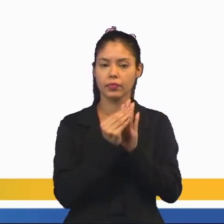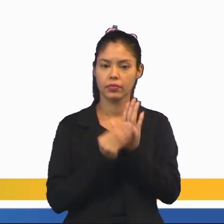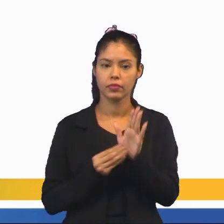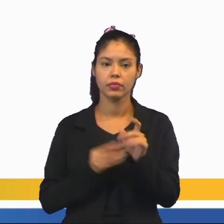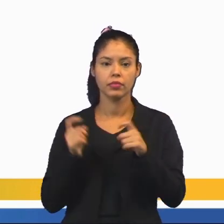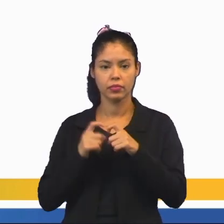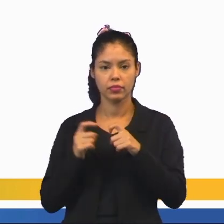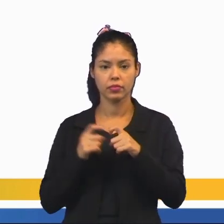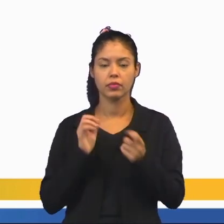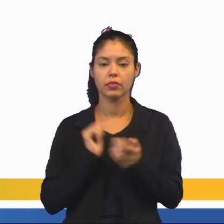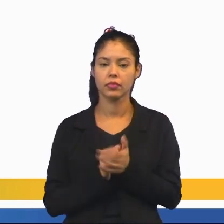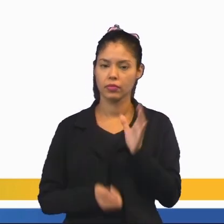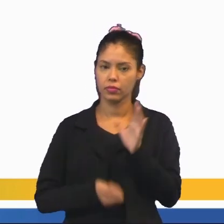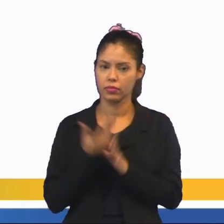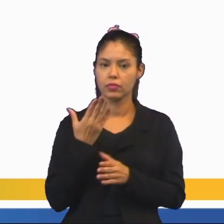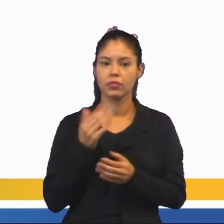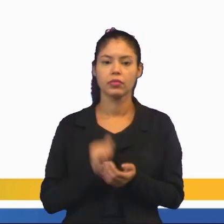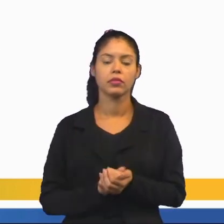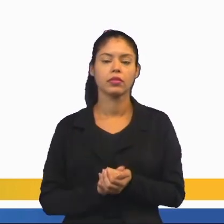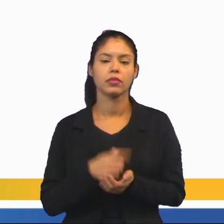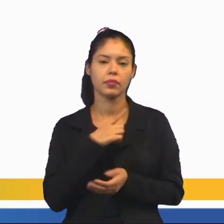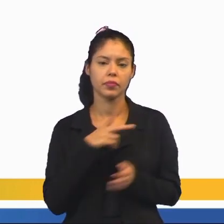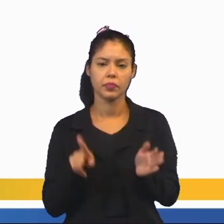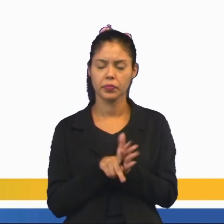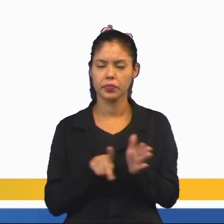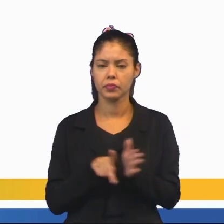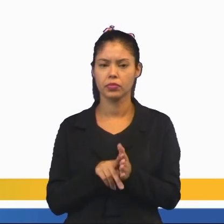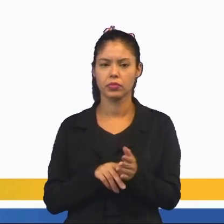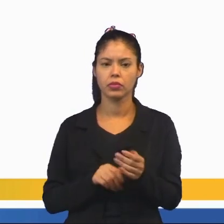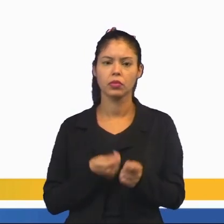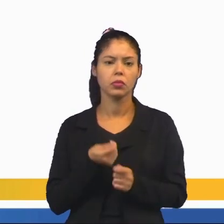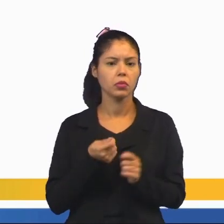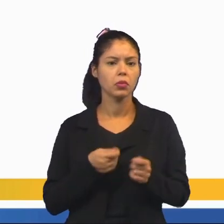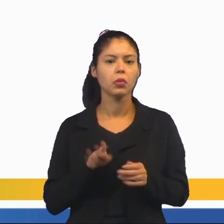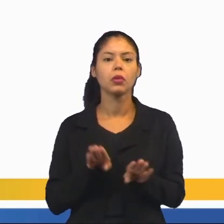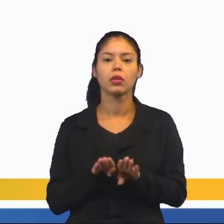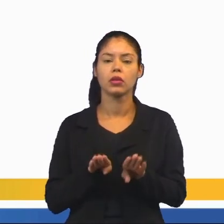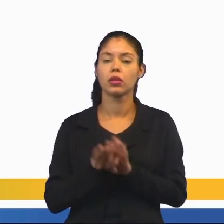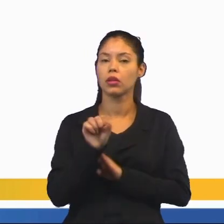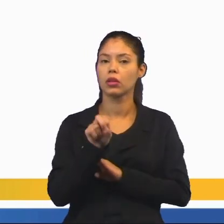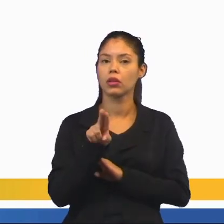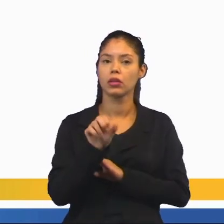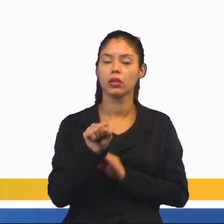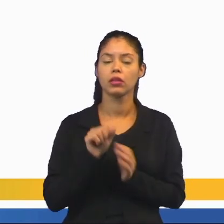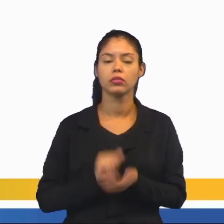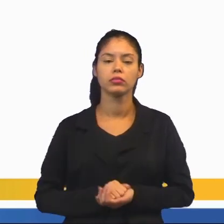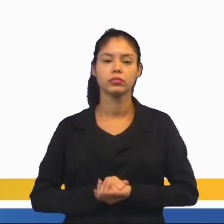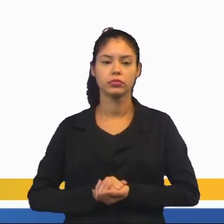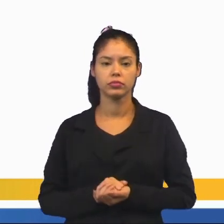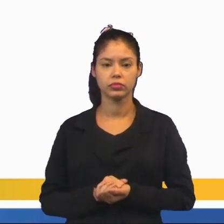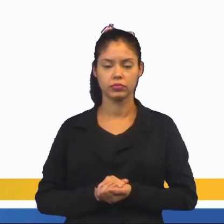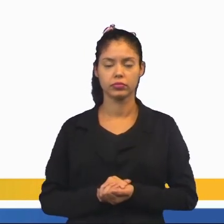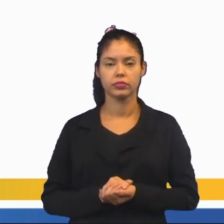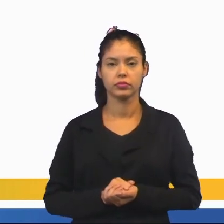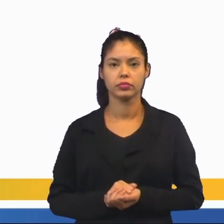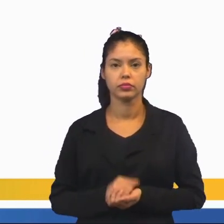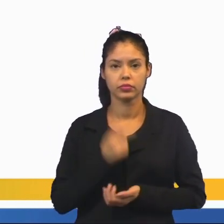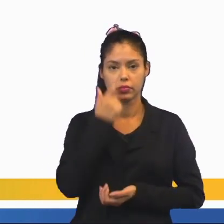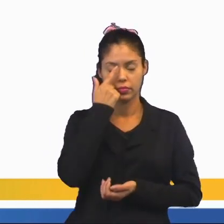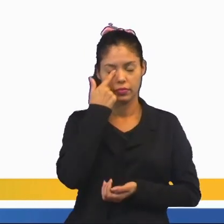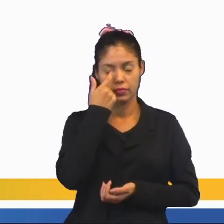as recomendações médicas. Existem medicamentos disponíveis para controle das hepatites virais pelo